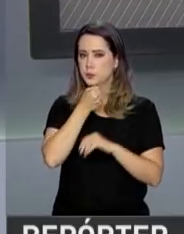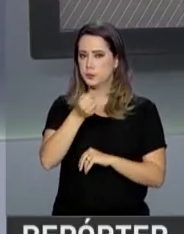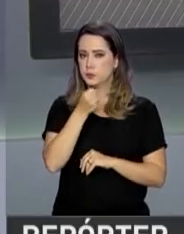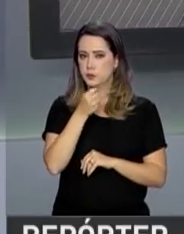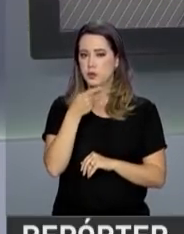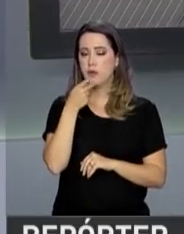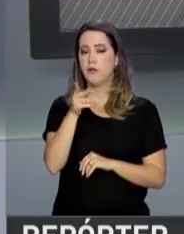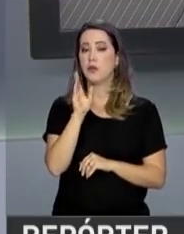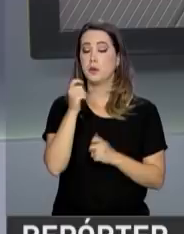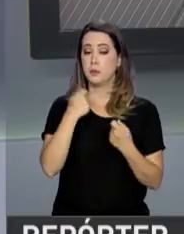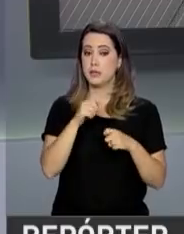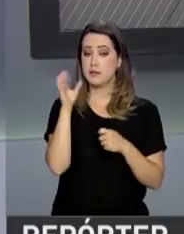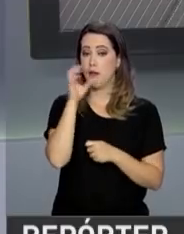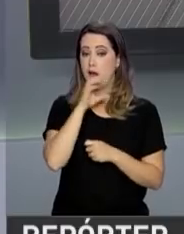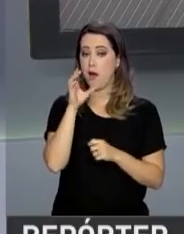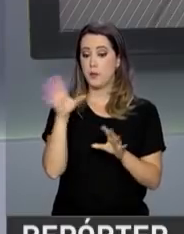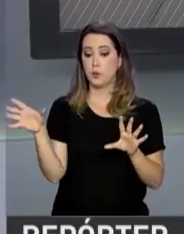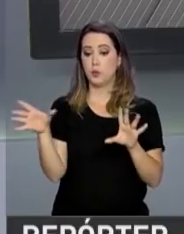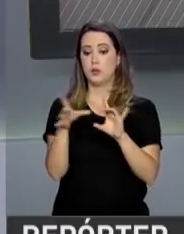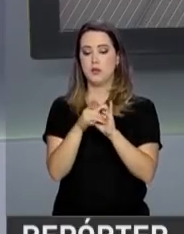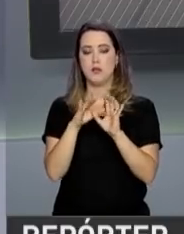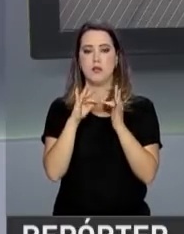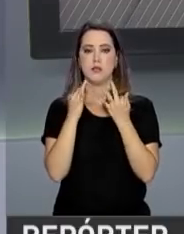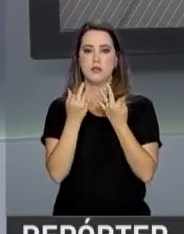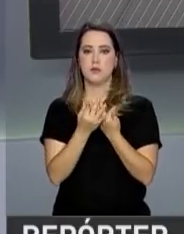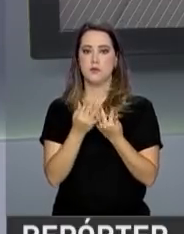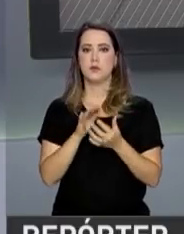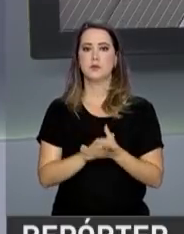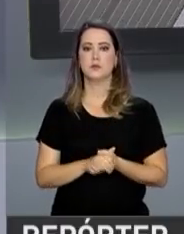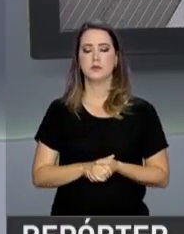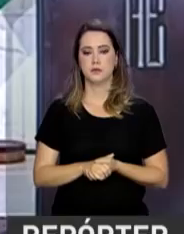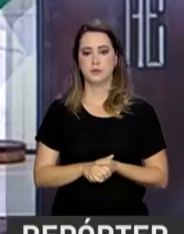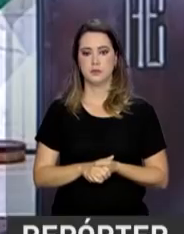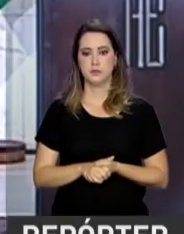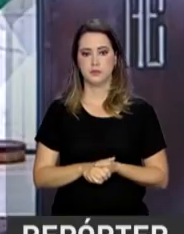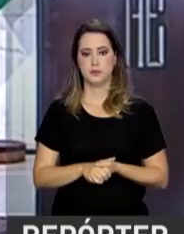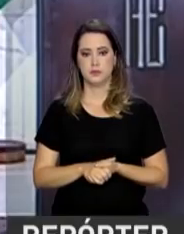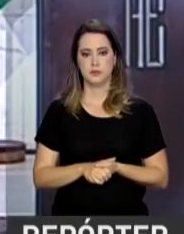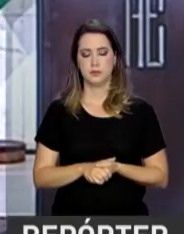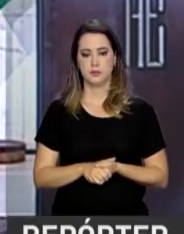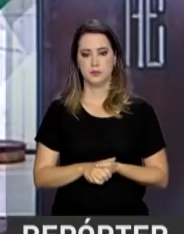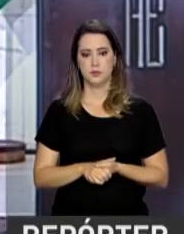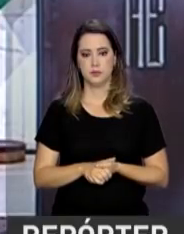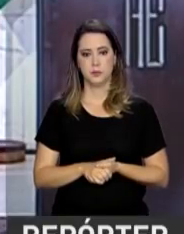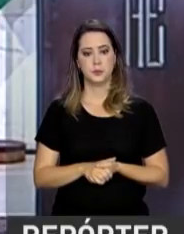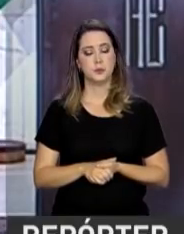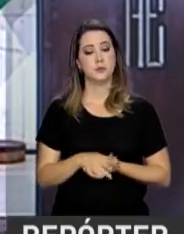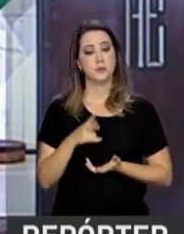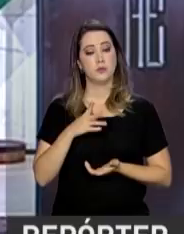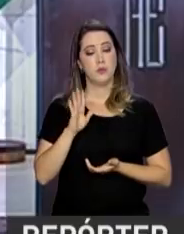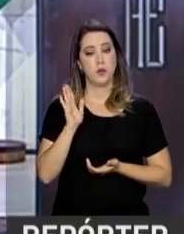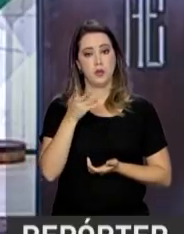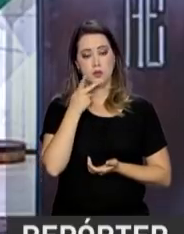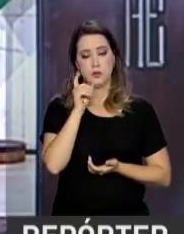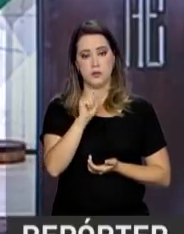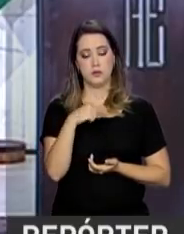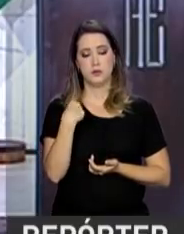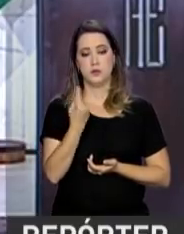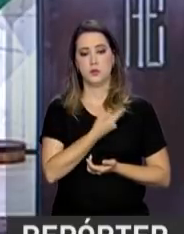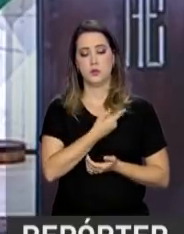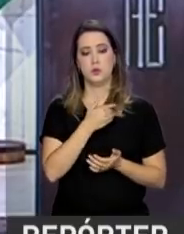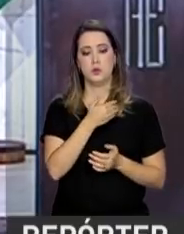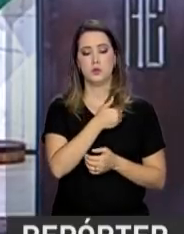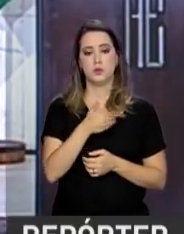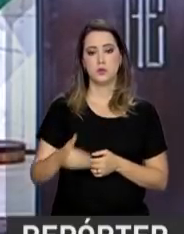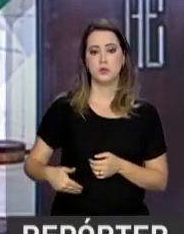das famílias que estão separadas nos estados unidos eu assinalei até que nós do governo